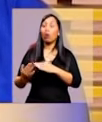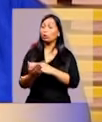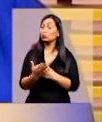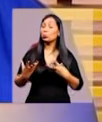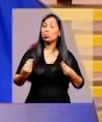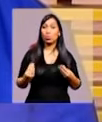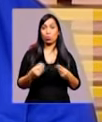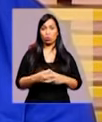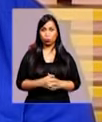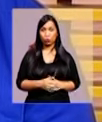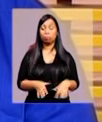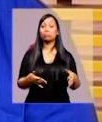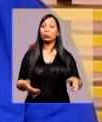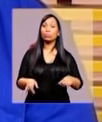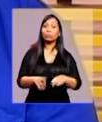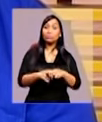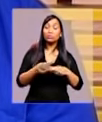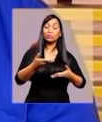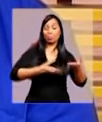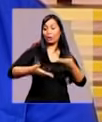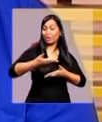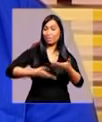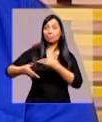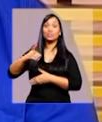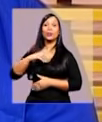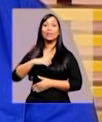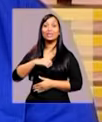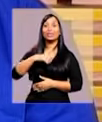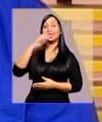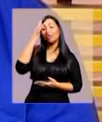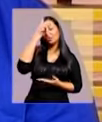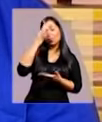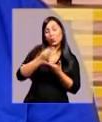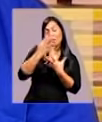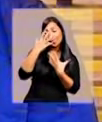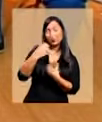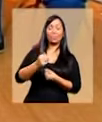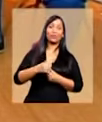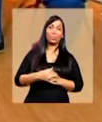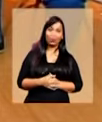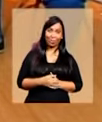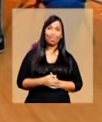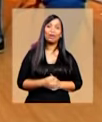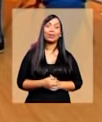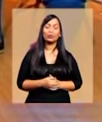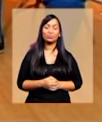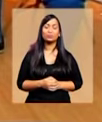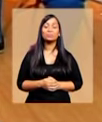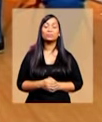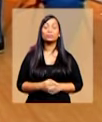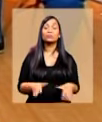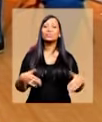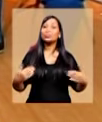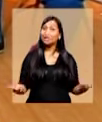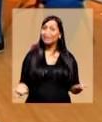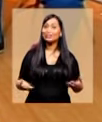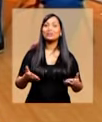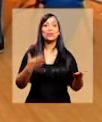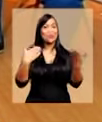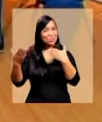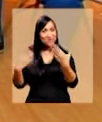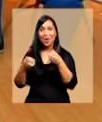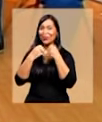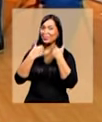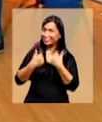isso ajudou muito na vida dela, inclusive na própria relação que ela tem com a fé. Com a própria fé específica que ela já tinha. Gente,